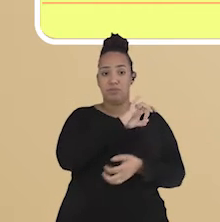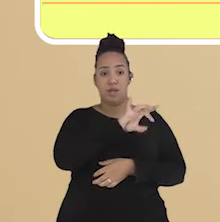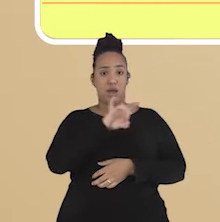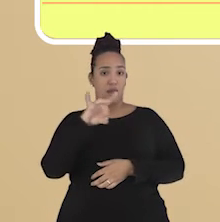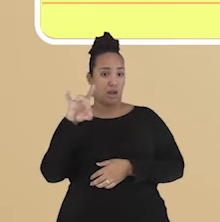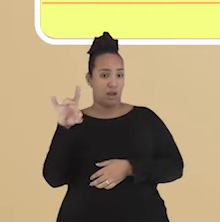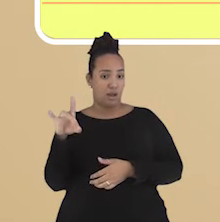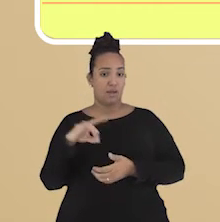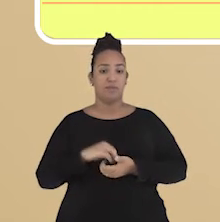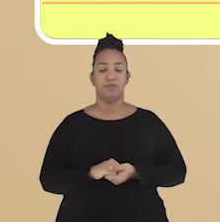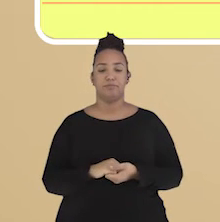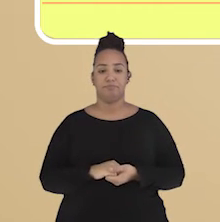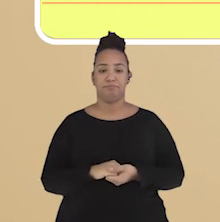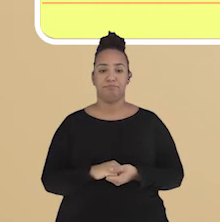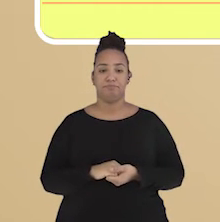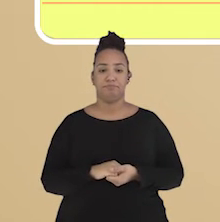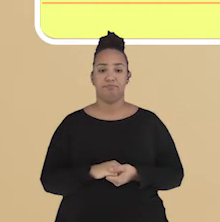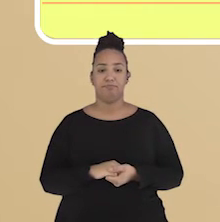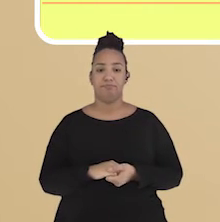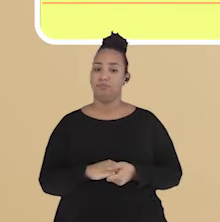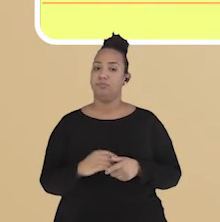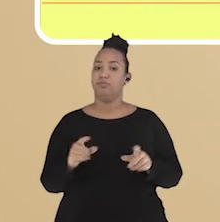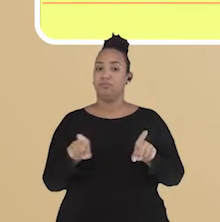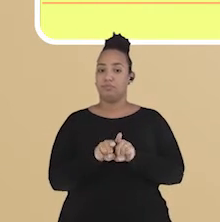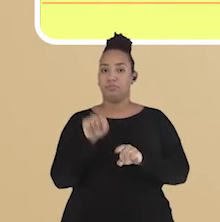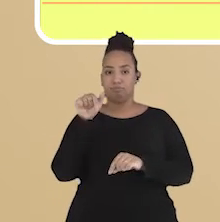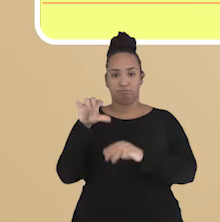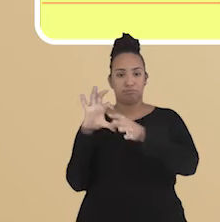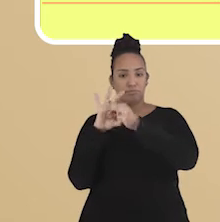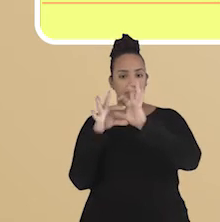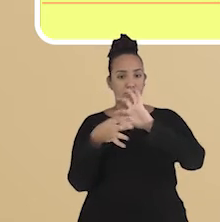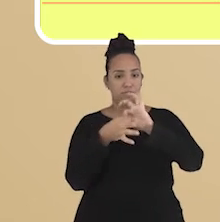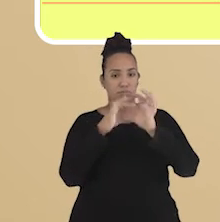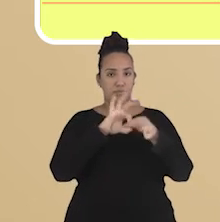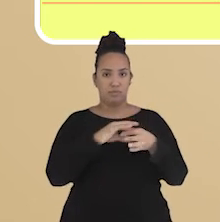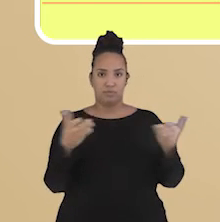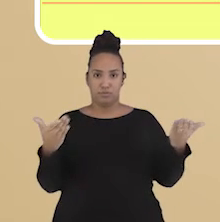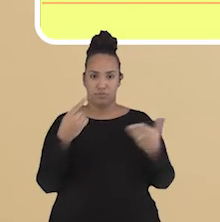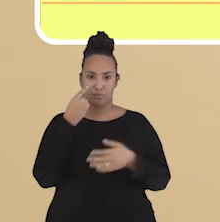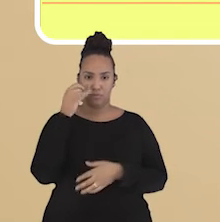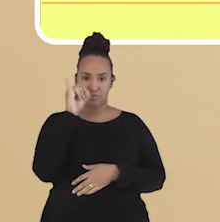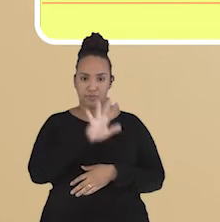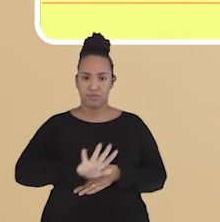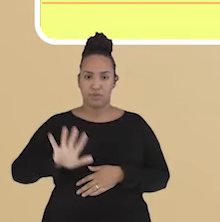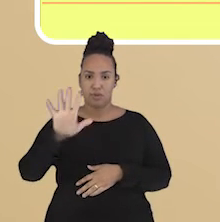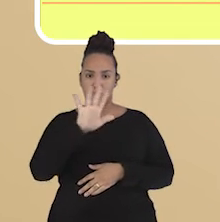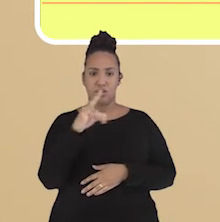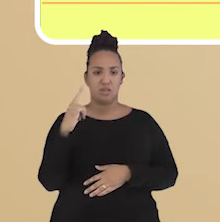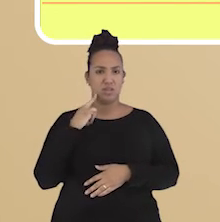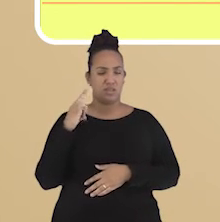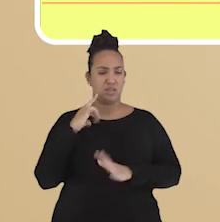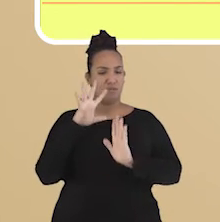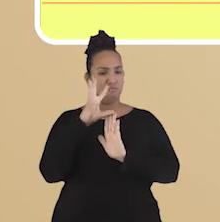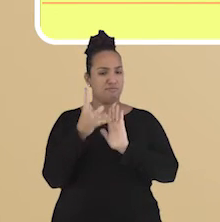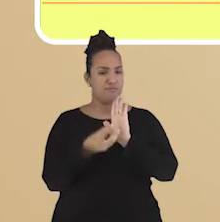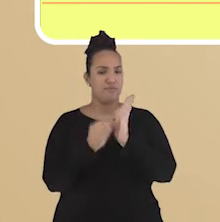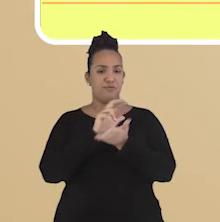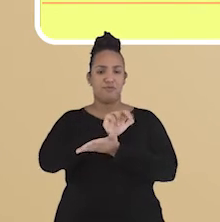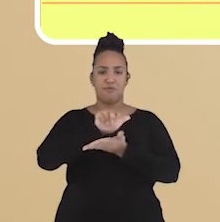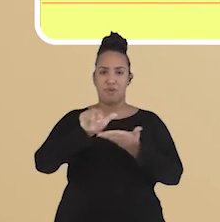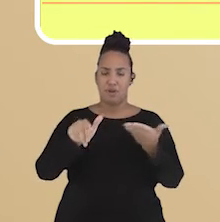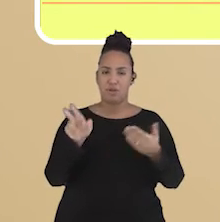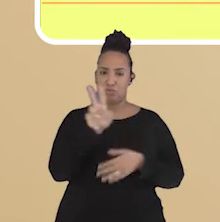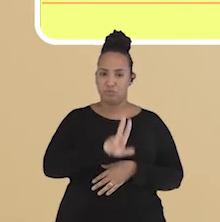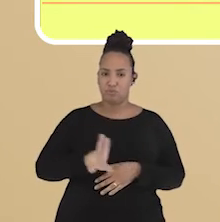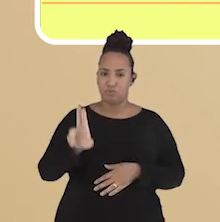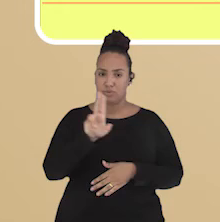para cada edição dos Jogos Olímpicos. Ainda falando sobre pictogramas das Olimpíadas, aqui nesse quadro, por exemplo, temos